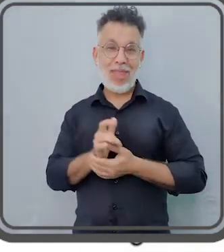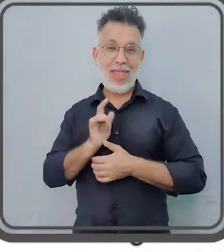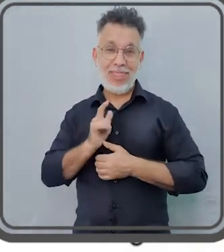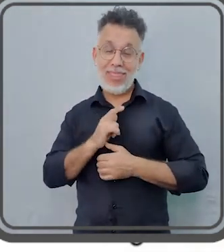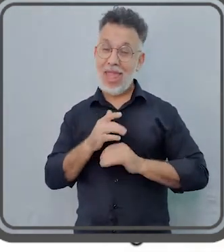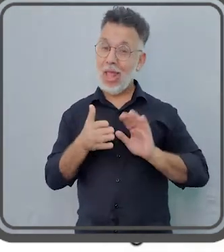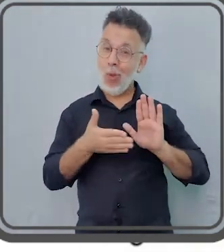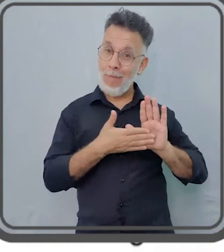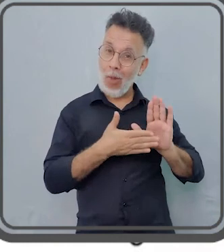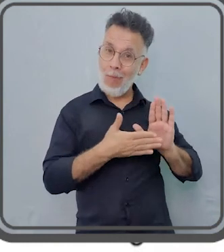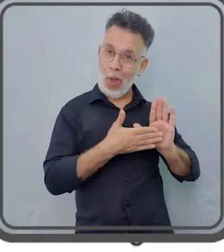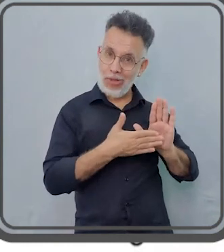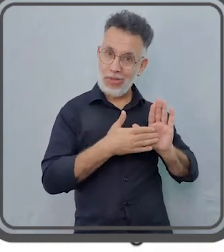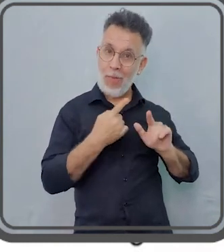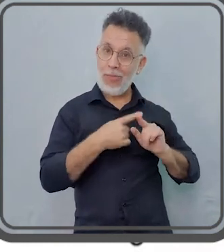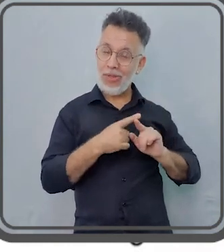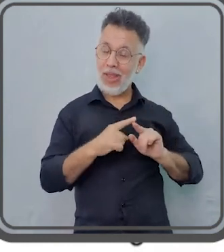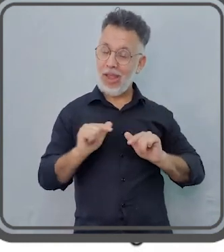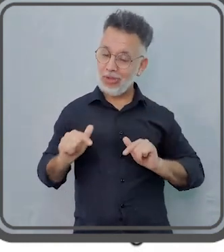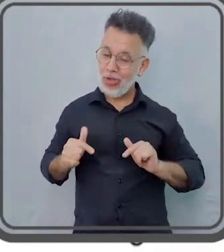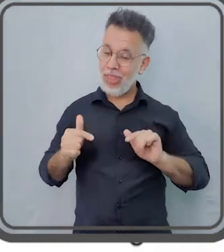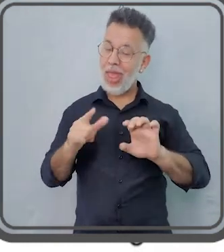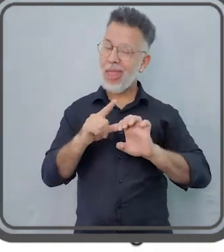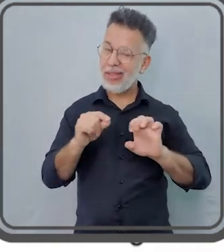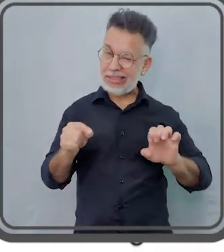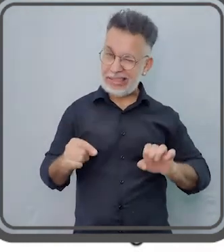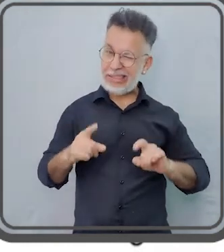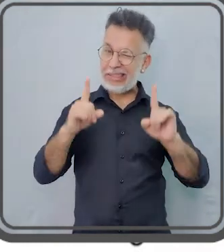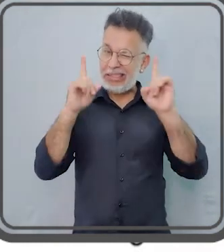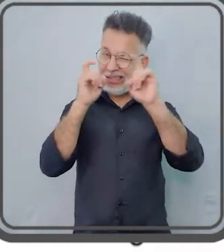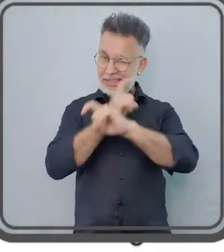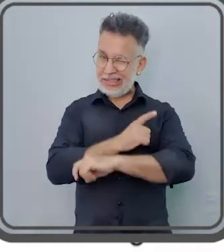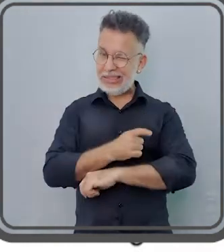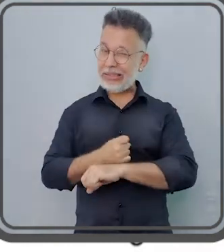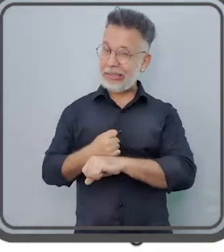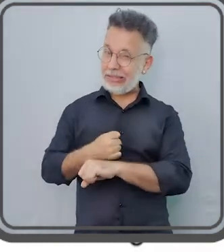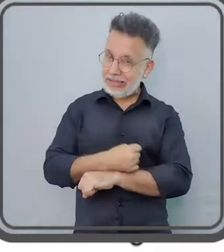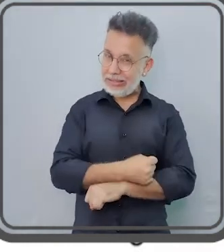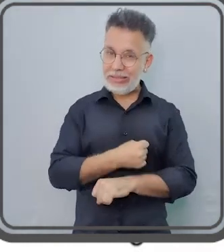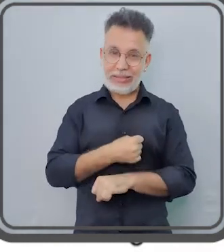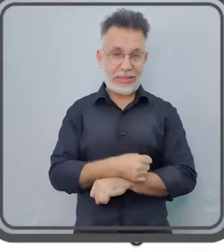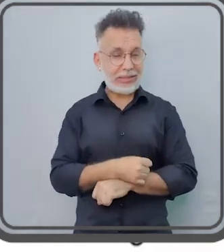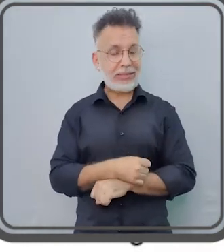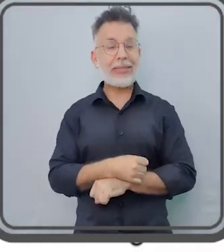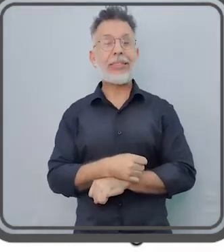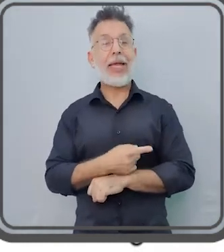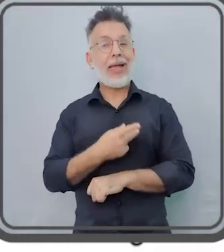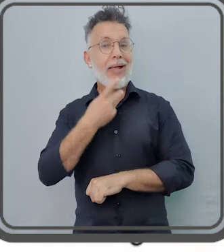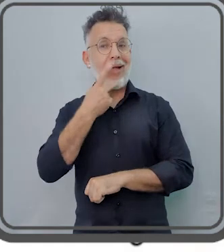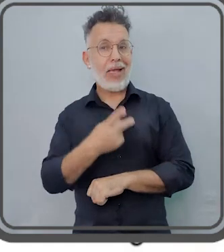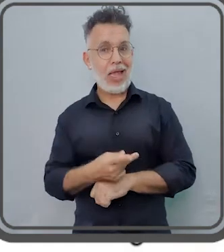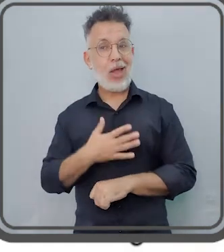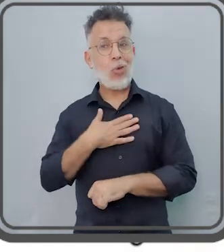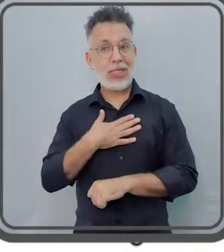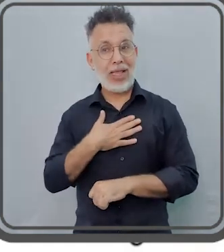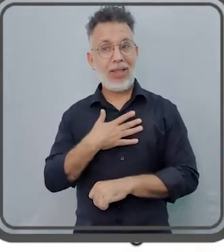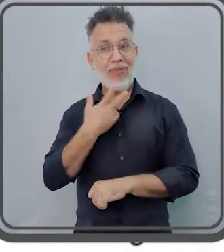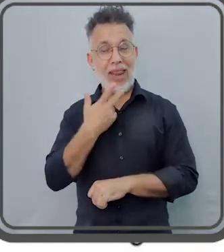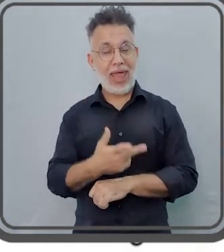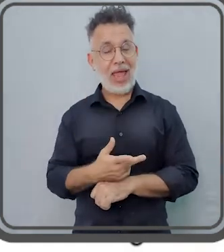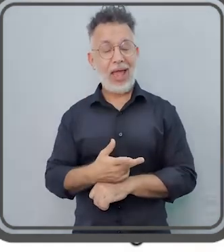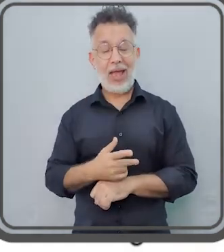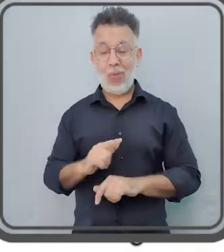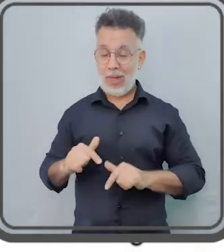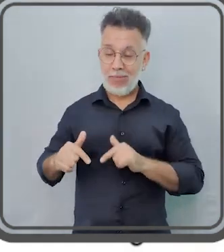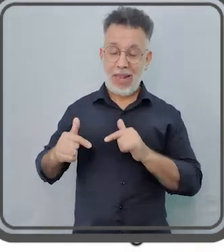jornada de empreendedorismo é massacrante, assim, não sei outra palavra para falar, gostaria de falar uma jornada linda, mas não, é brutal